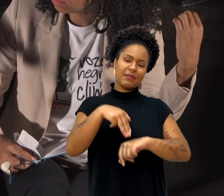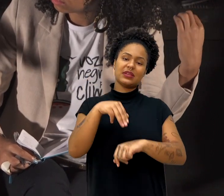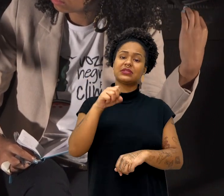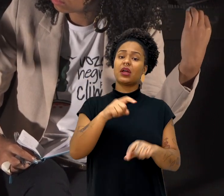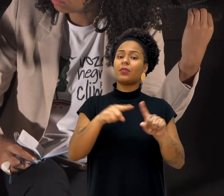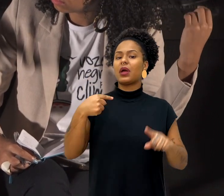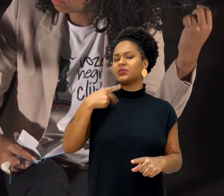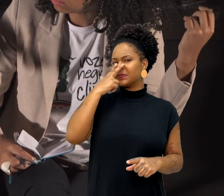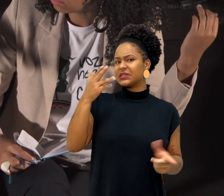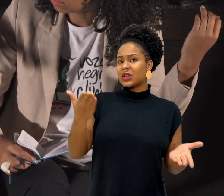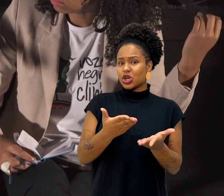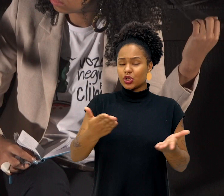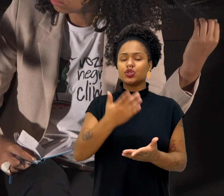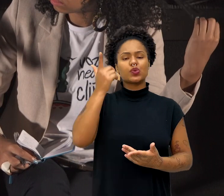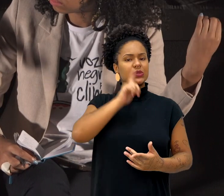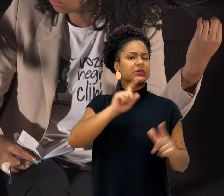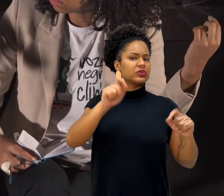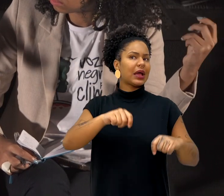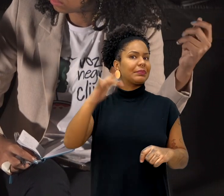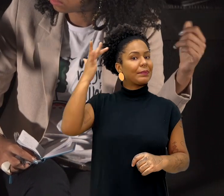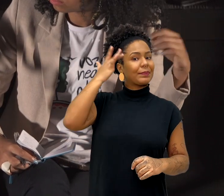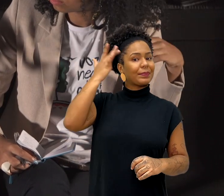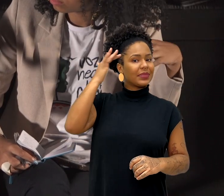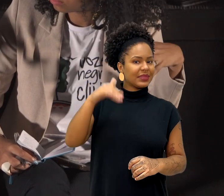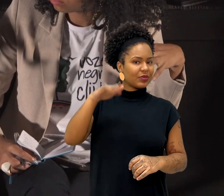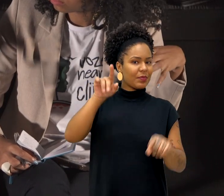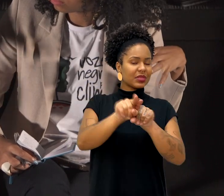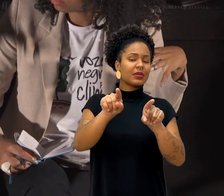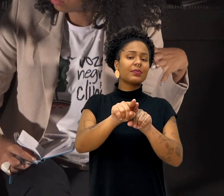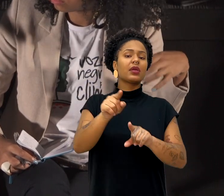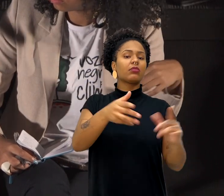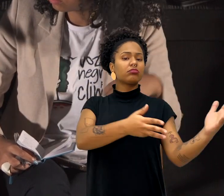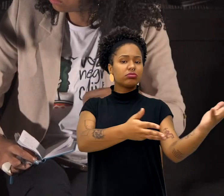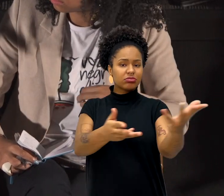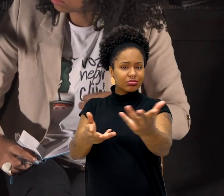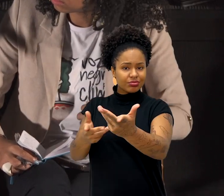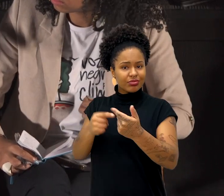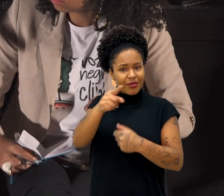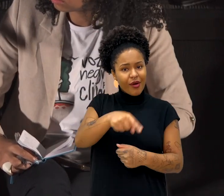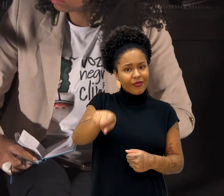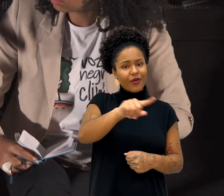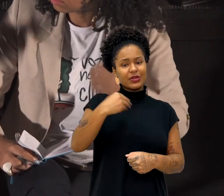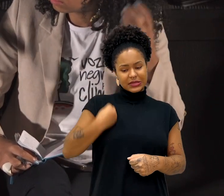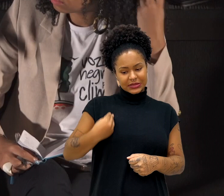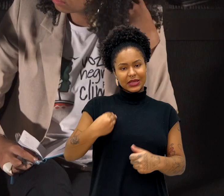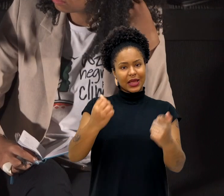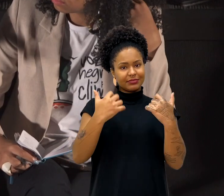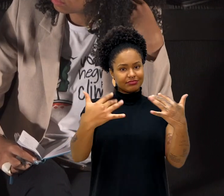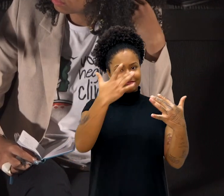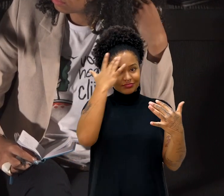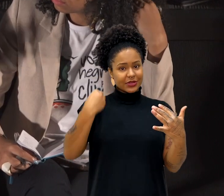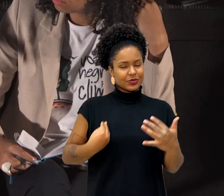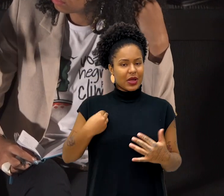mestrado, mas eu acho que hoje eu consigo, de uma forma muito mais madura, também convocar vocês que estão aqui, o público que está